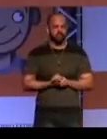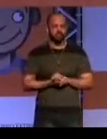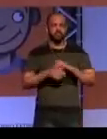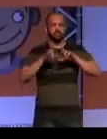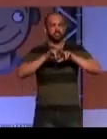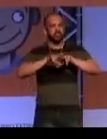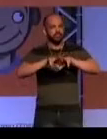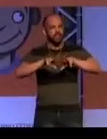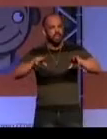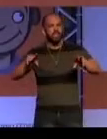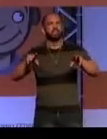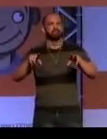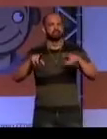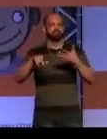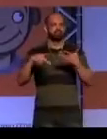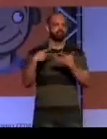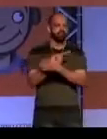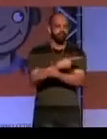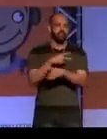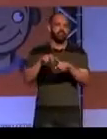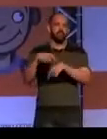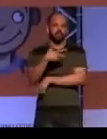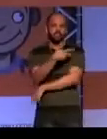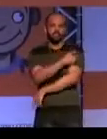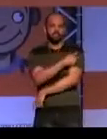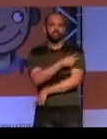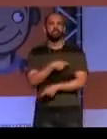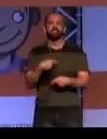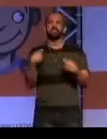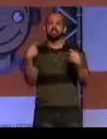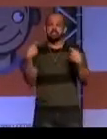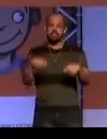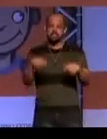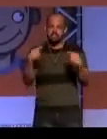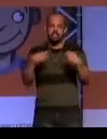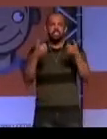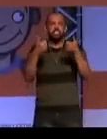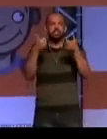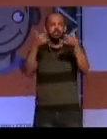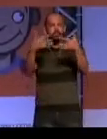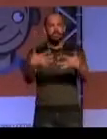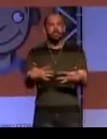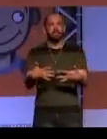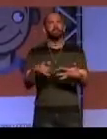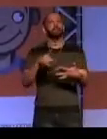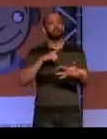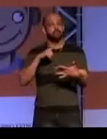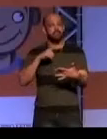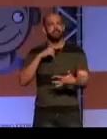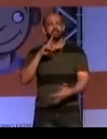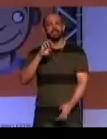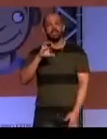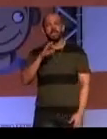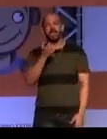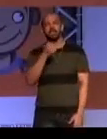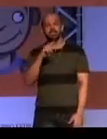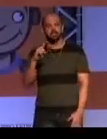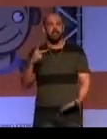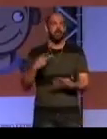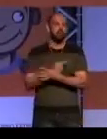adversas também pela vacinação, pois é necessário explicar que tem reações adversas,